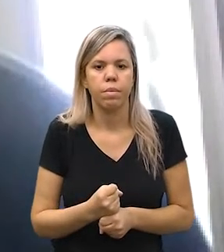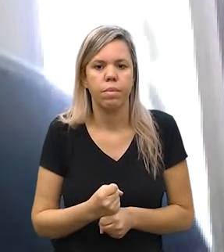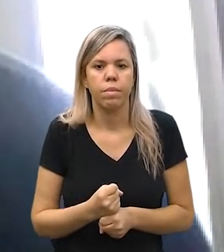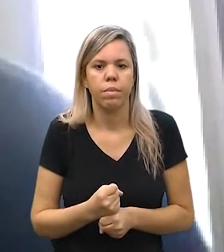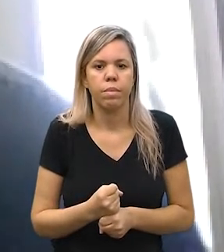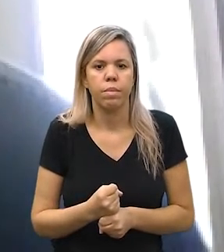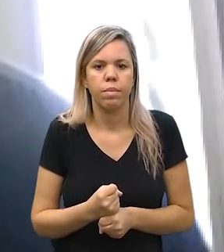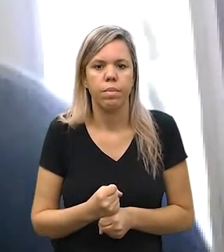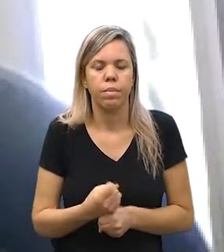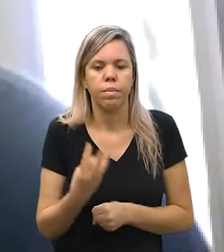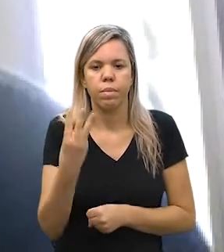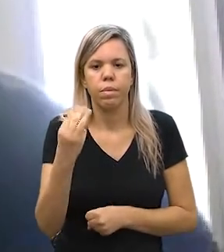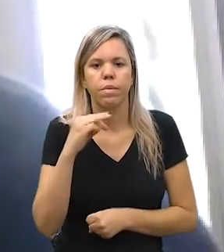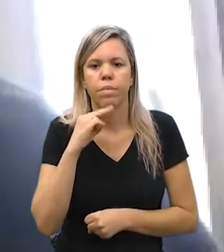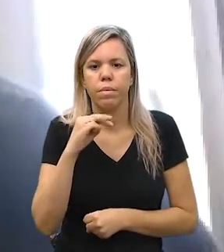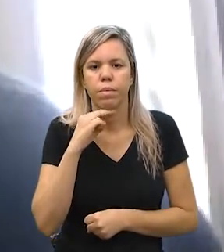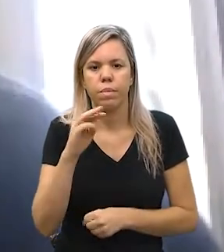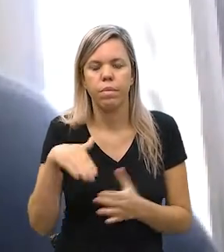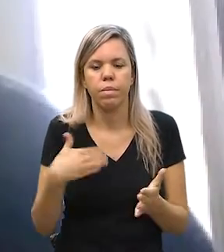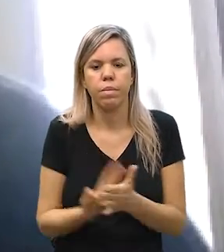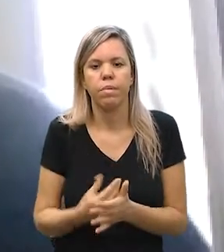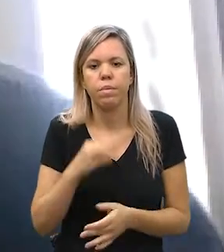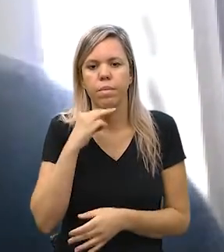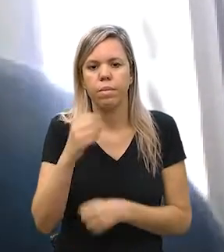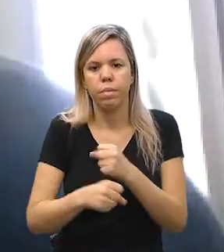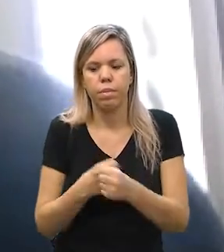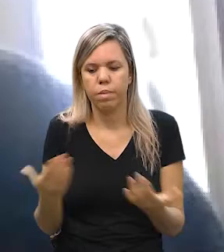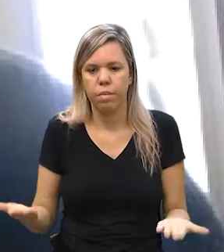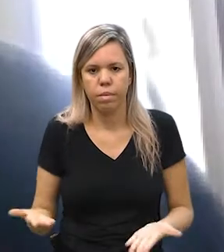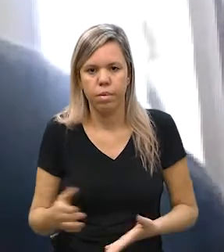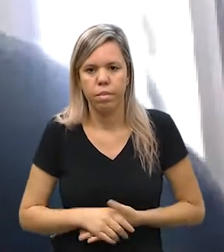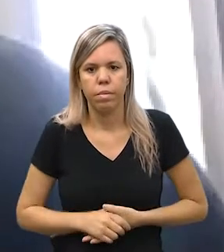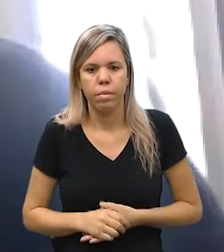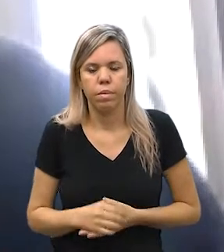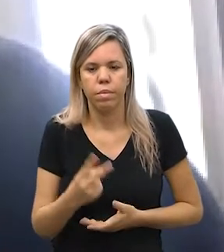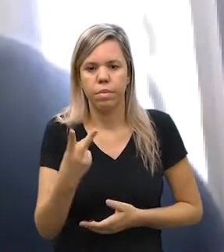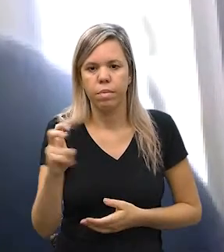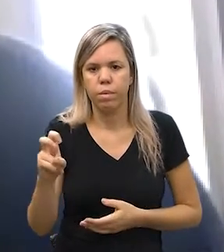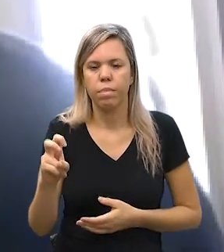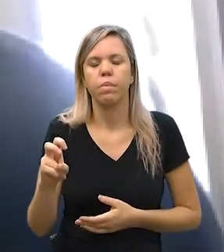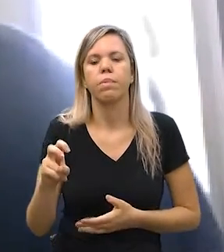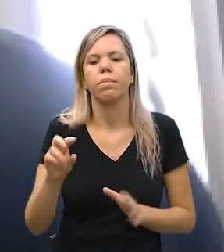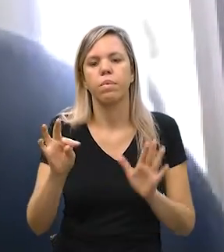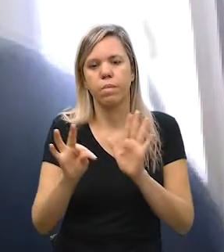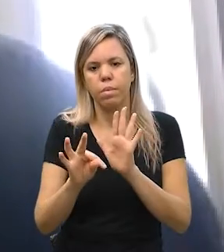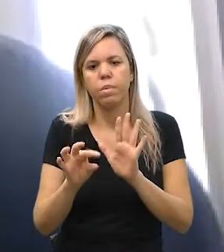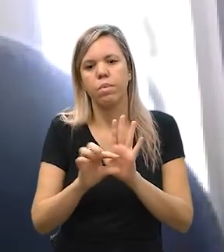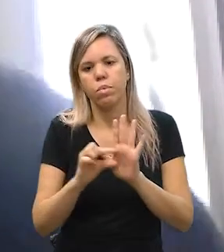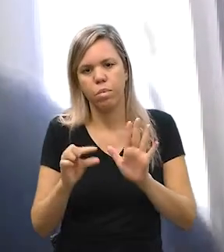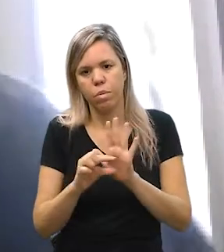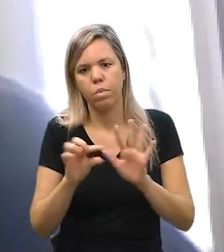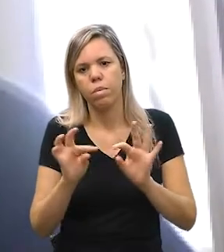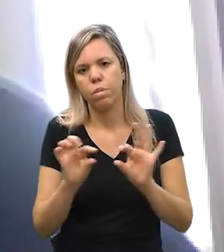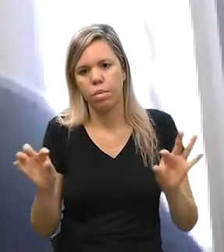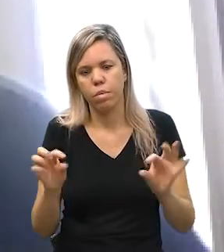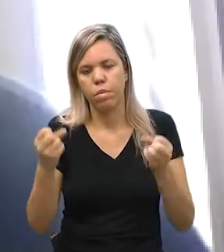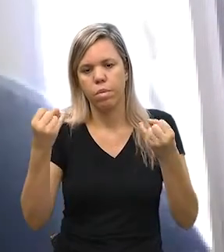de 3 de março até março deste ano, 25 crônicas e contos